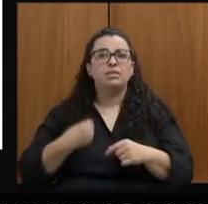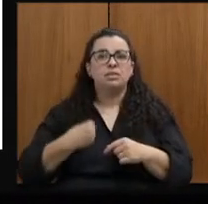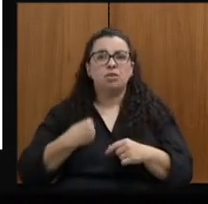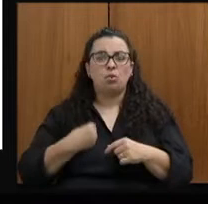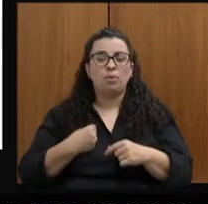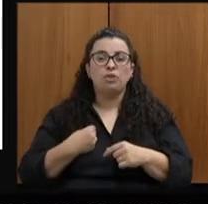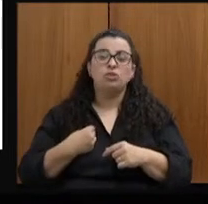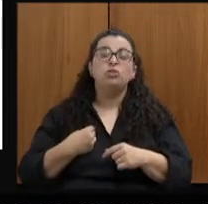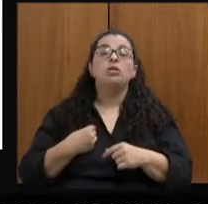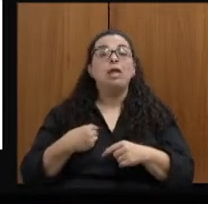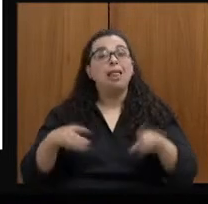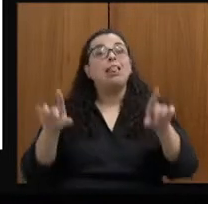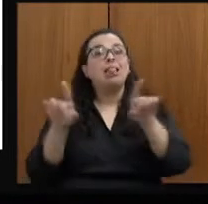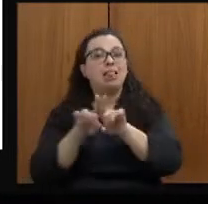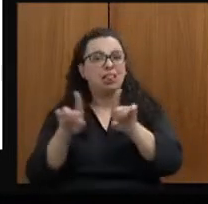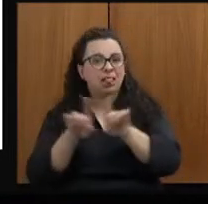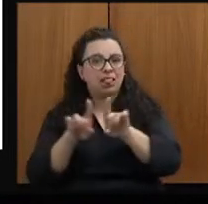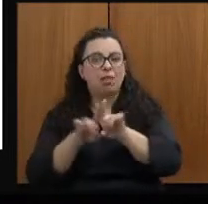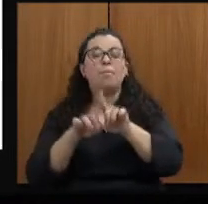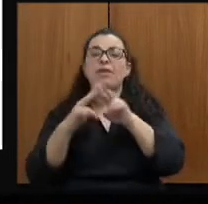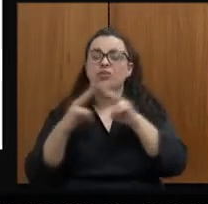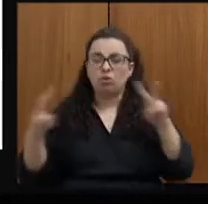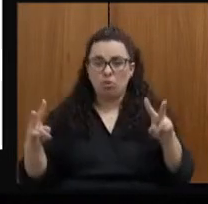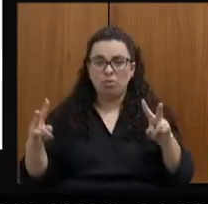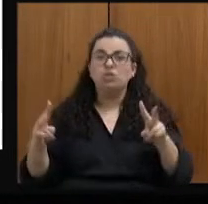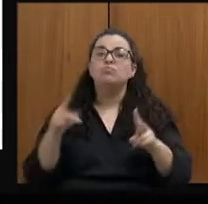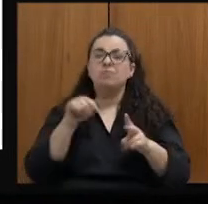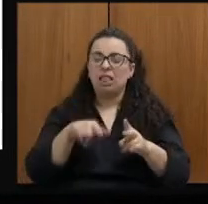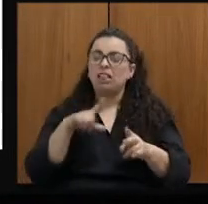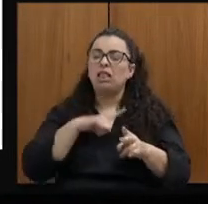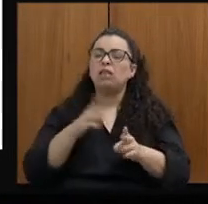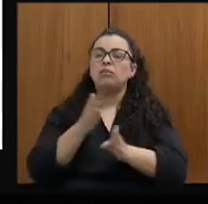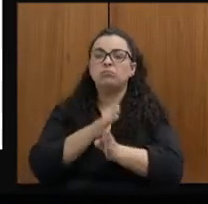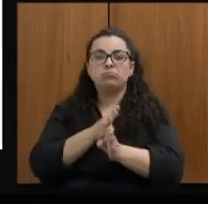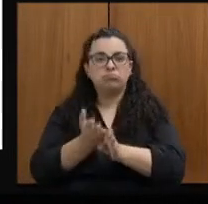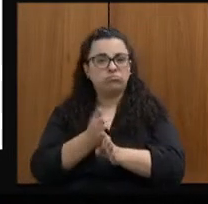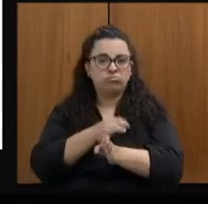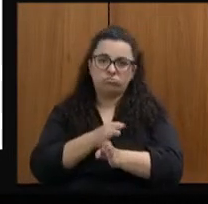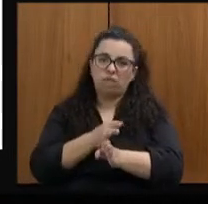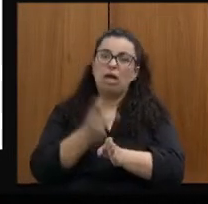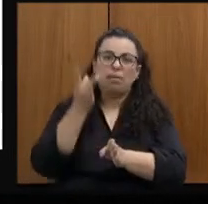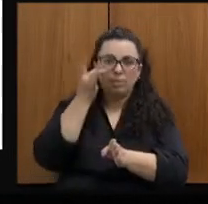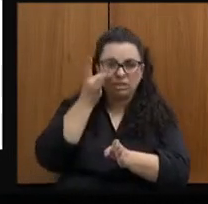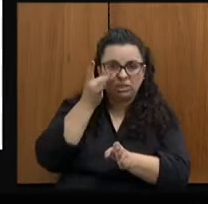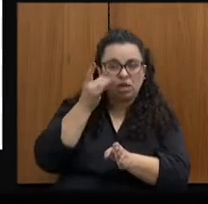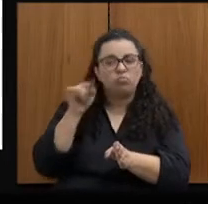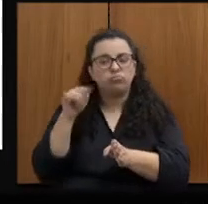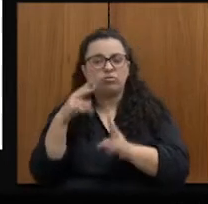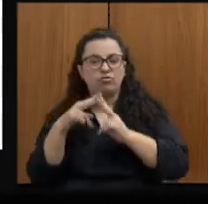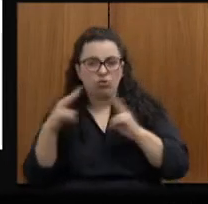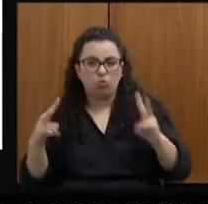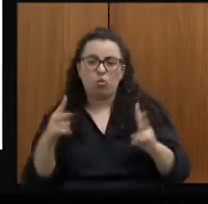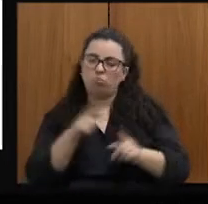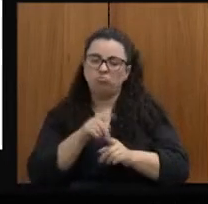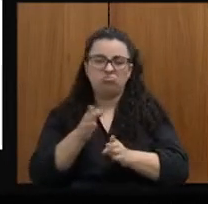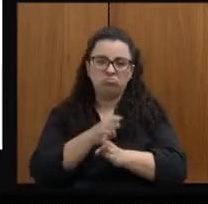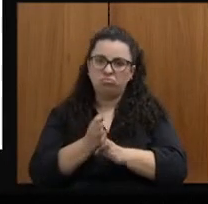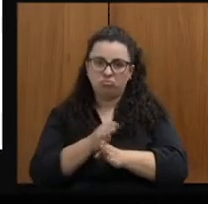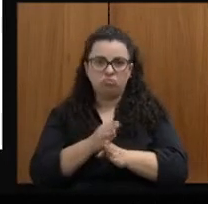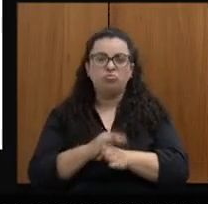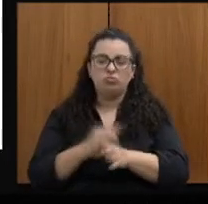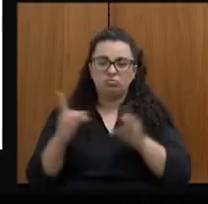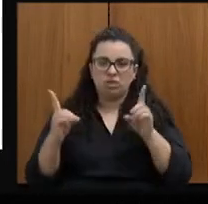virtualmente. Ele está trabalhando nas duas formas, tanto presencial quanto virtual.